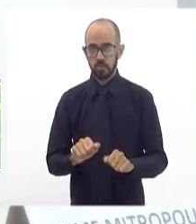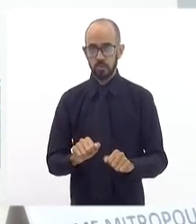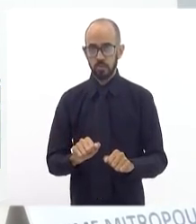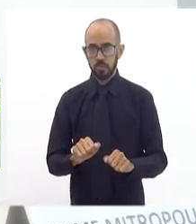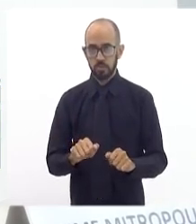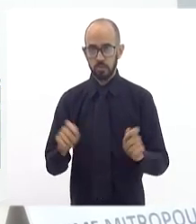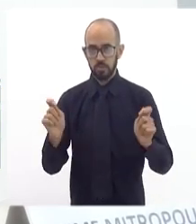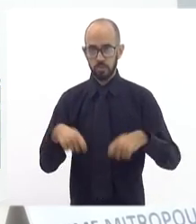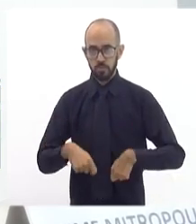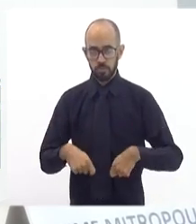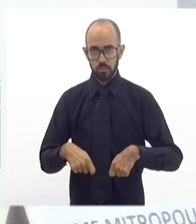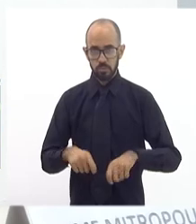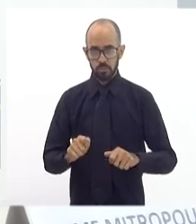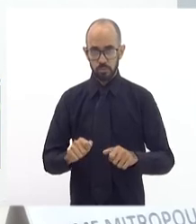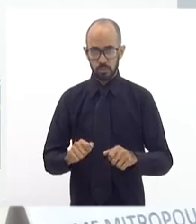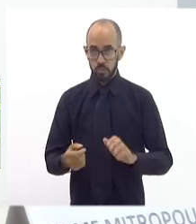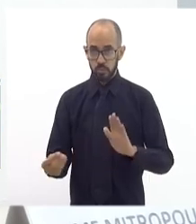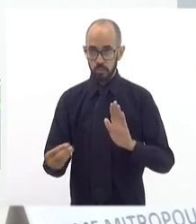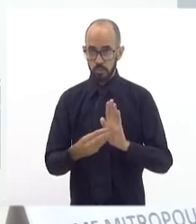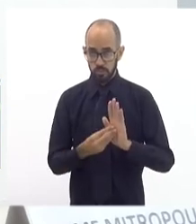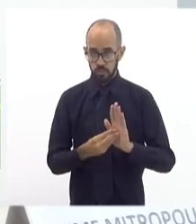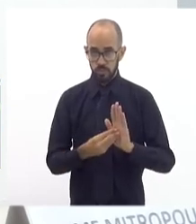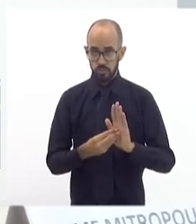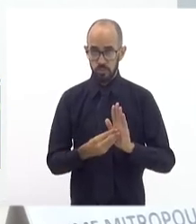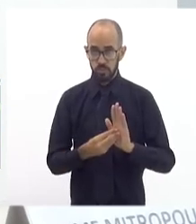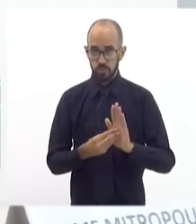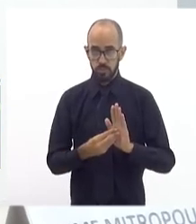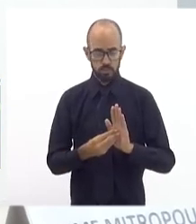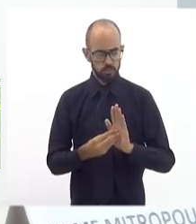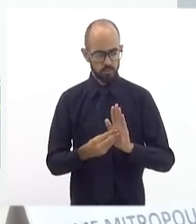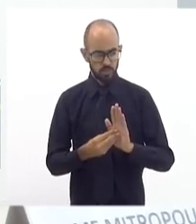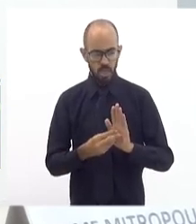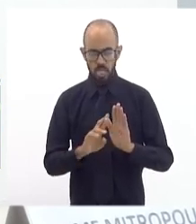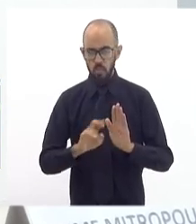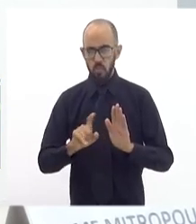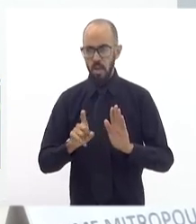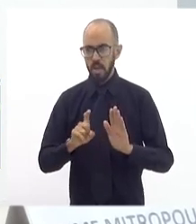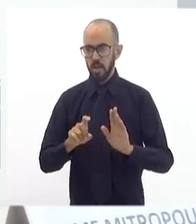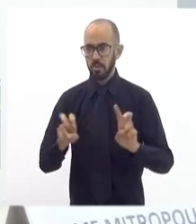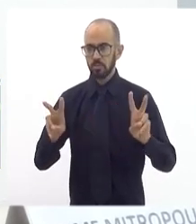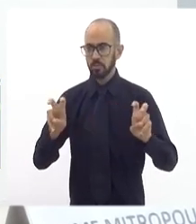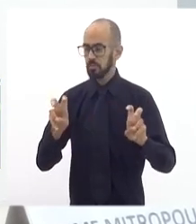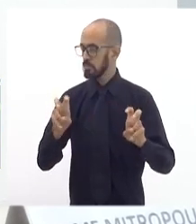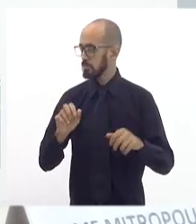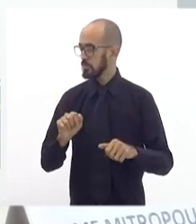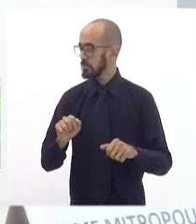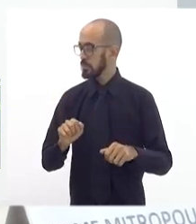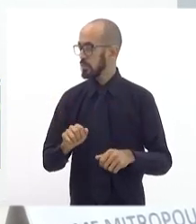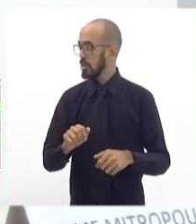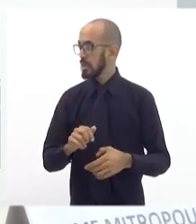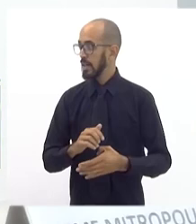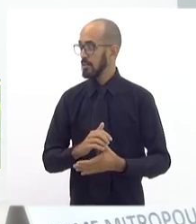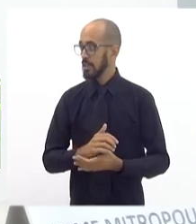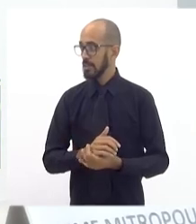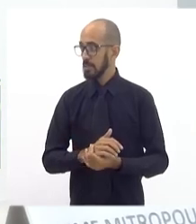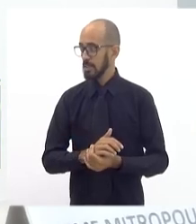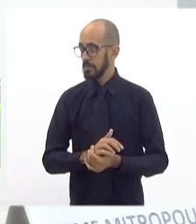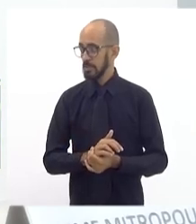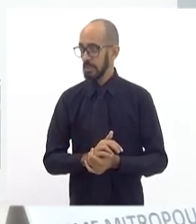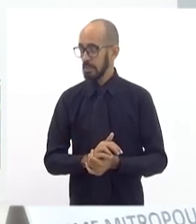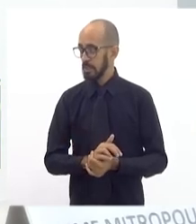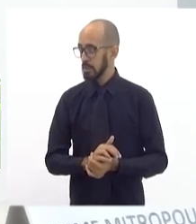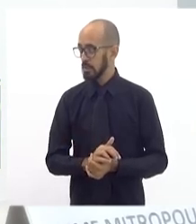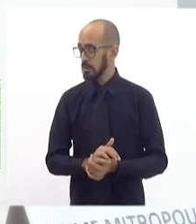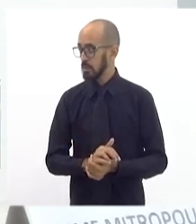possível classificar partido não é essa tese a tese de que ela os Empreendimentos são conjuntos